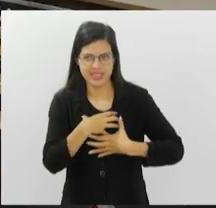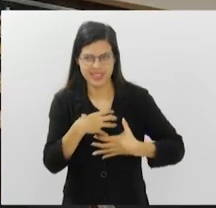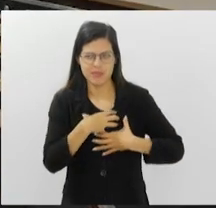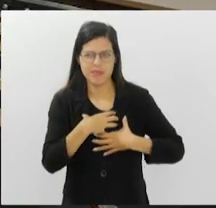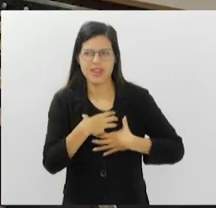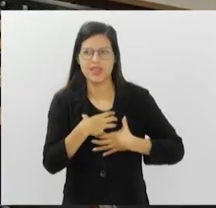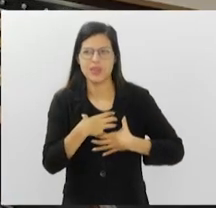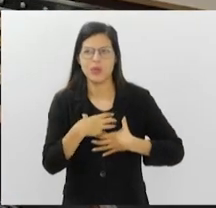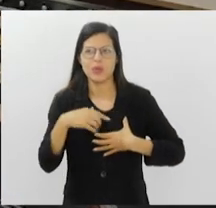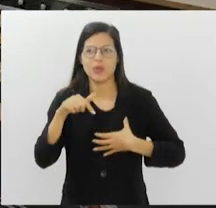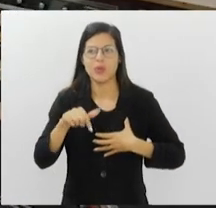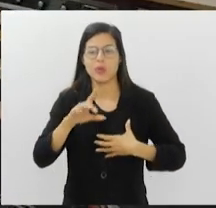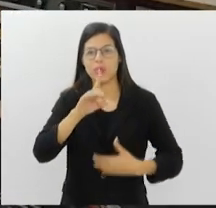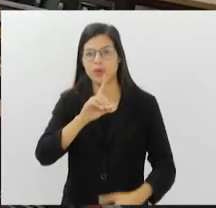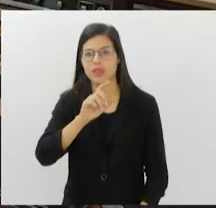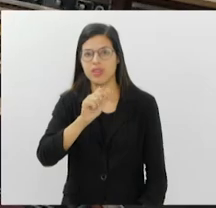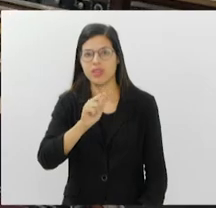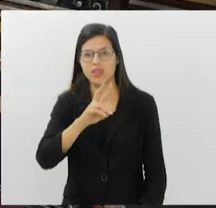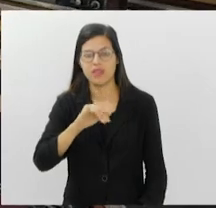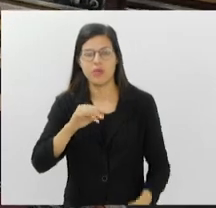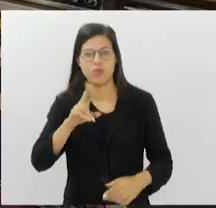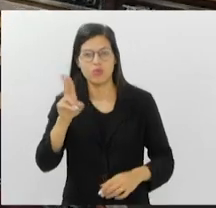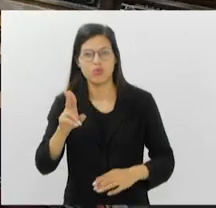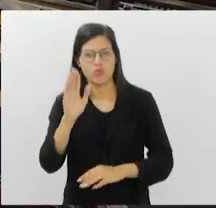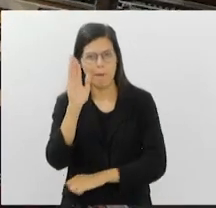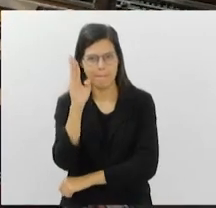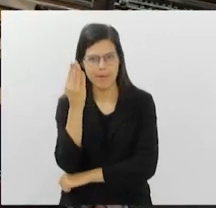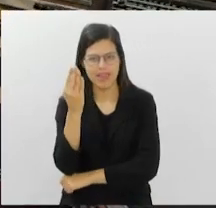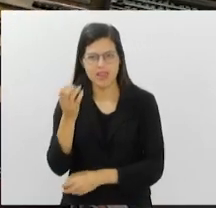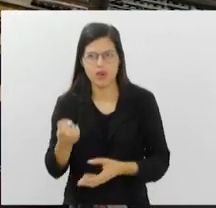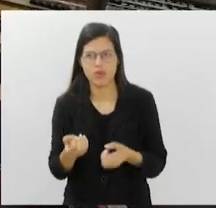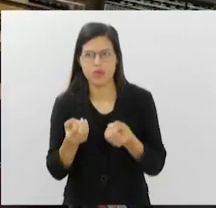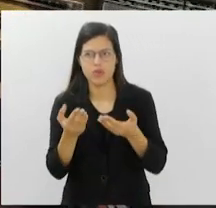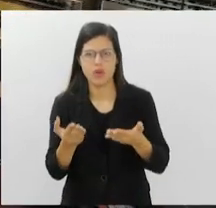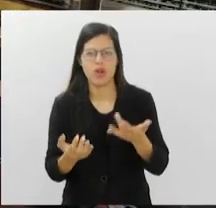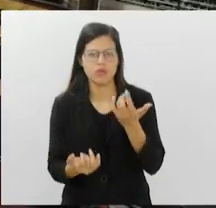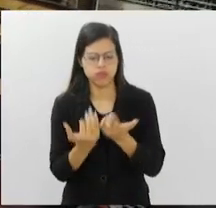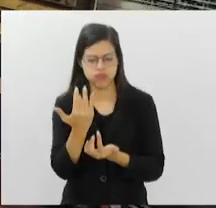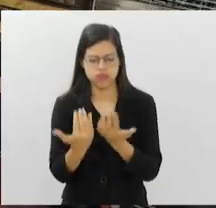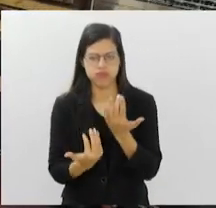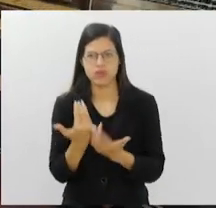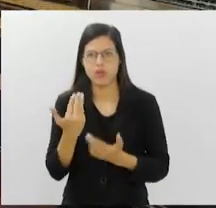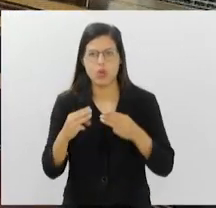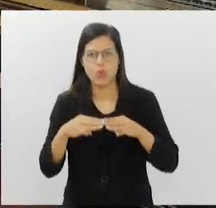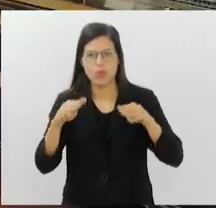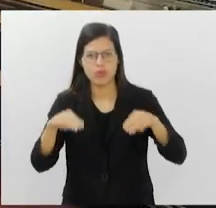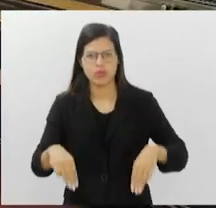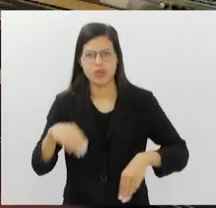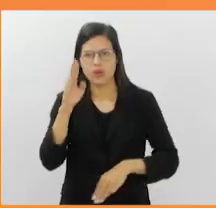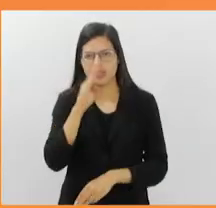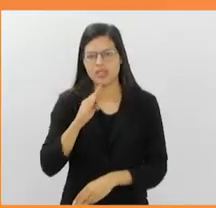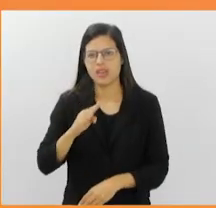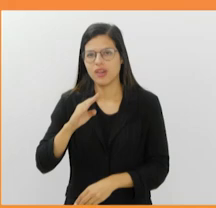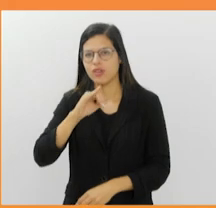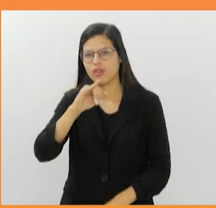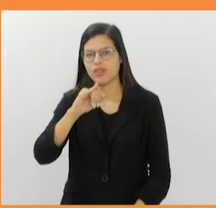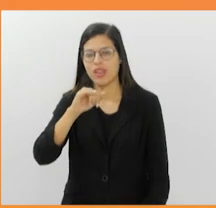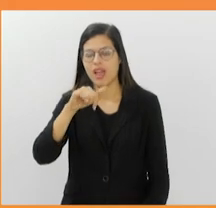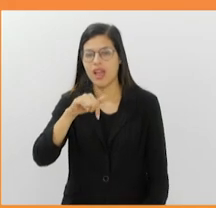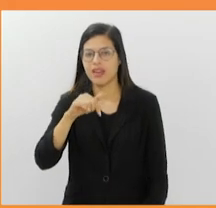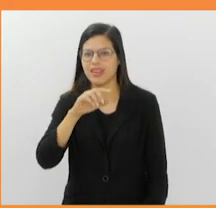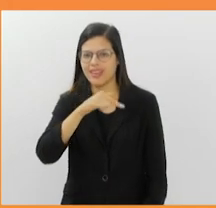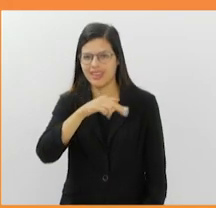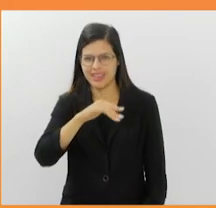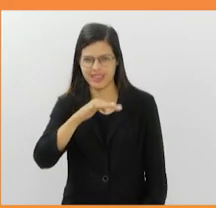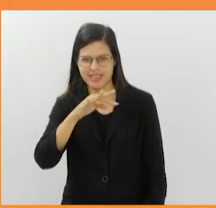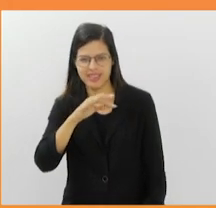O luthier usou madeiras doadas das sobras do incêndio do Museu Nacional na Quinta da Boa Vista. O instrumento musical